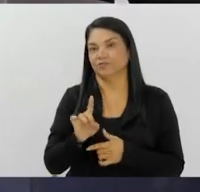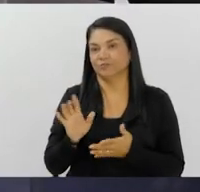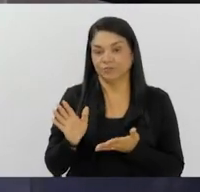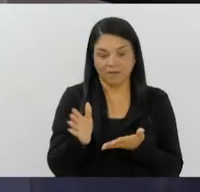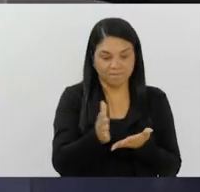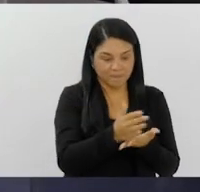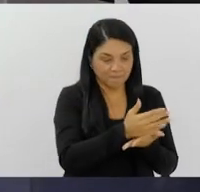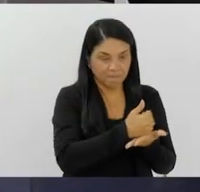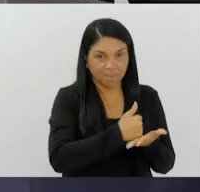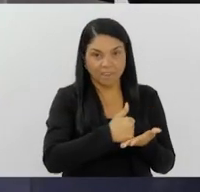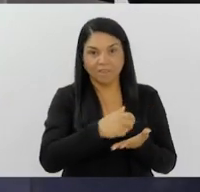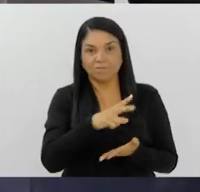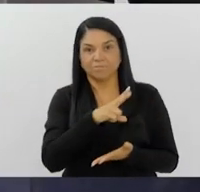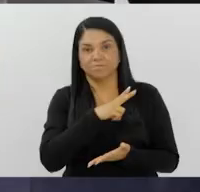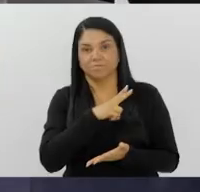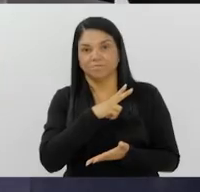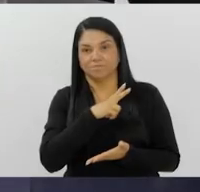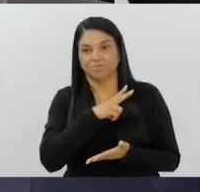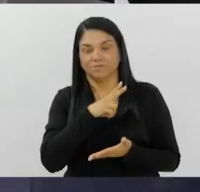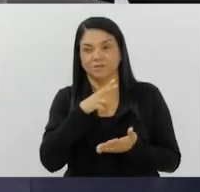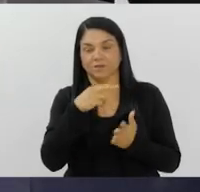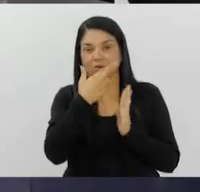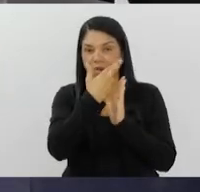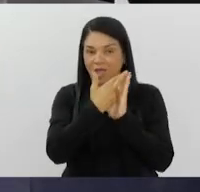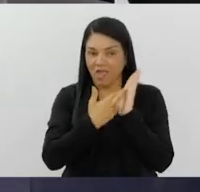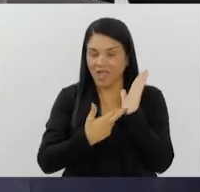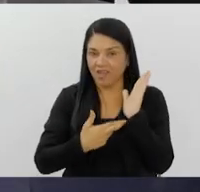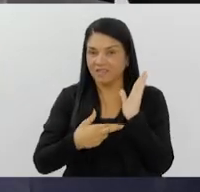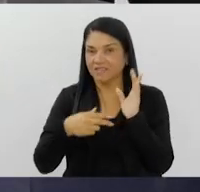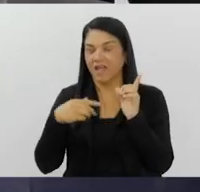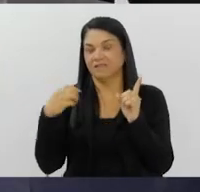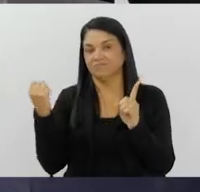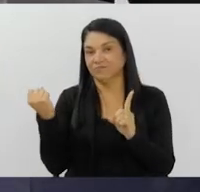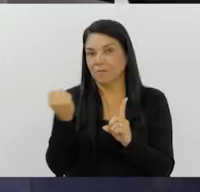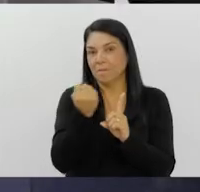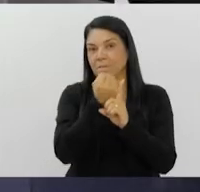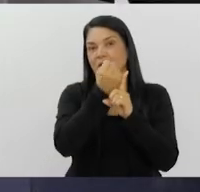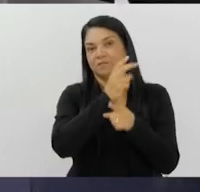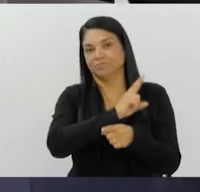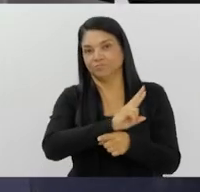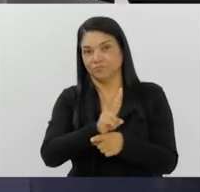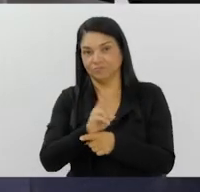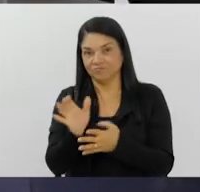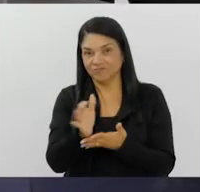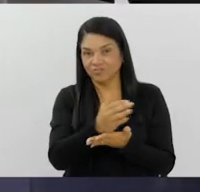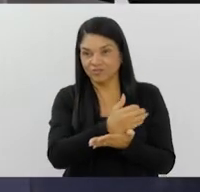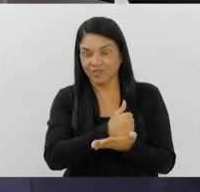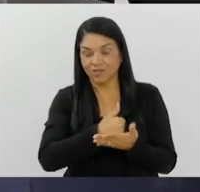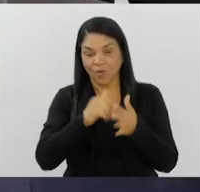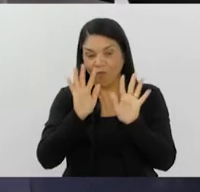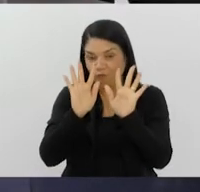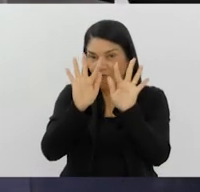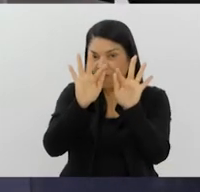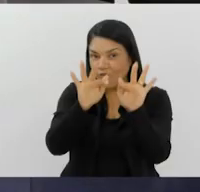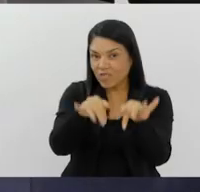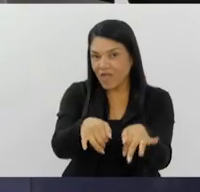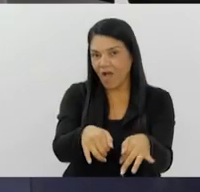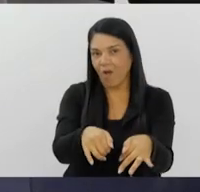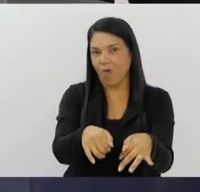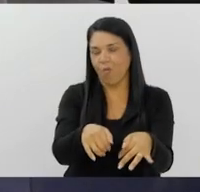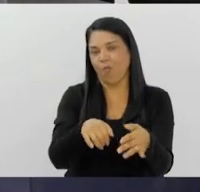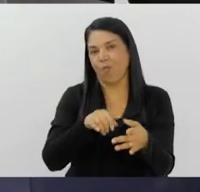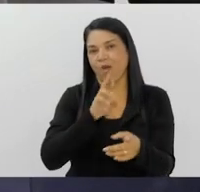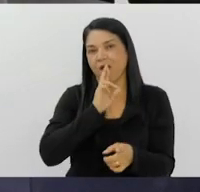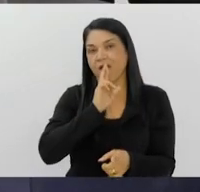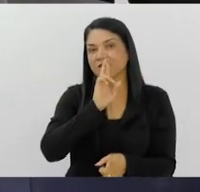pessoais então um relatório de impacto da proteção de dados ele na verdade é o final ou assim é o é o